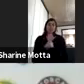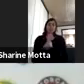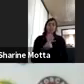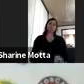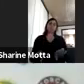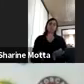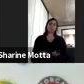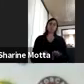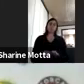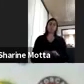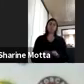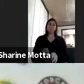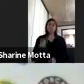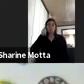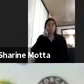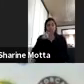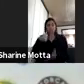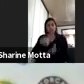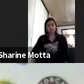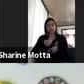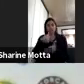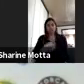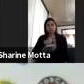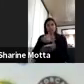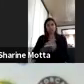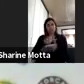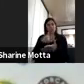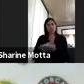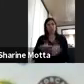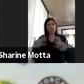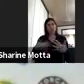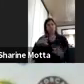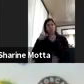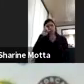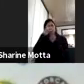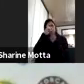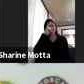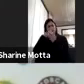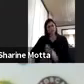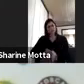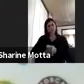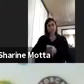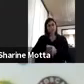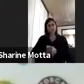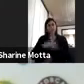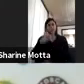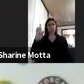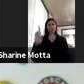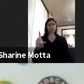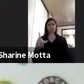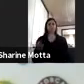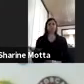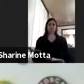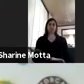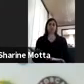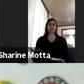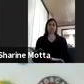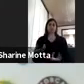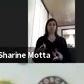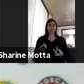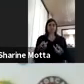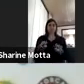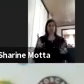conquistado com tanto sacrifício, na própria Constituição, né, que garantiu tanta coisa. Olha a reforma da Previdência, hoje as